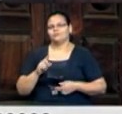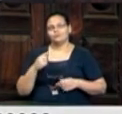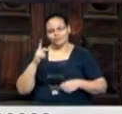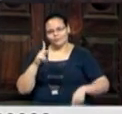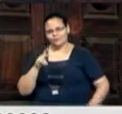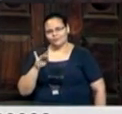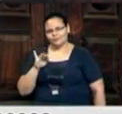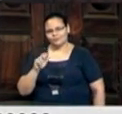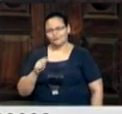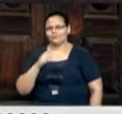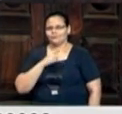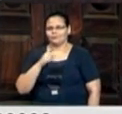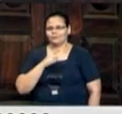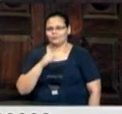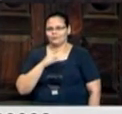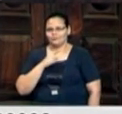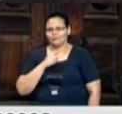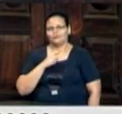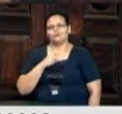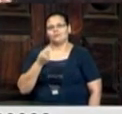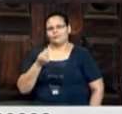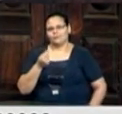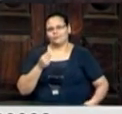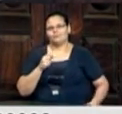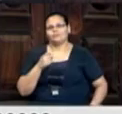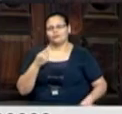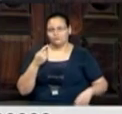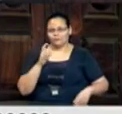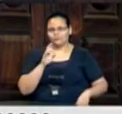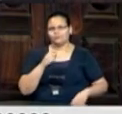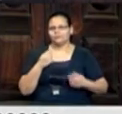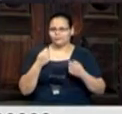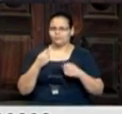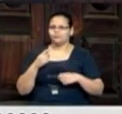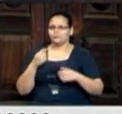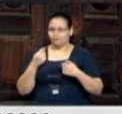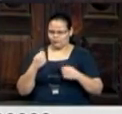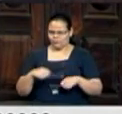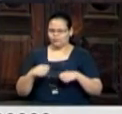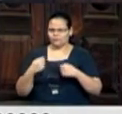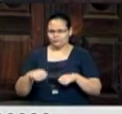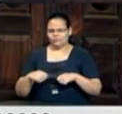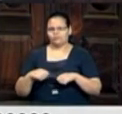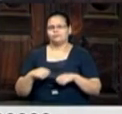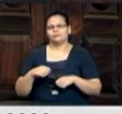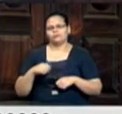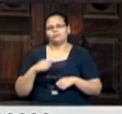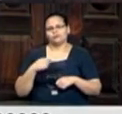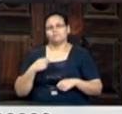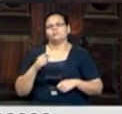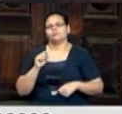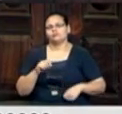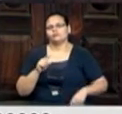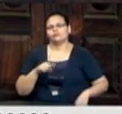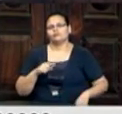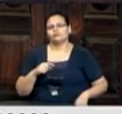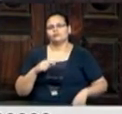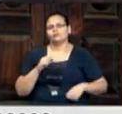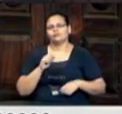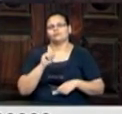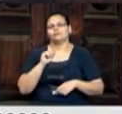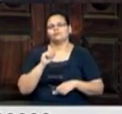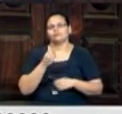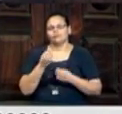Previdência tinha patrimônio necessário e suficiente que gerava os recursos